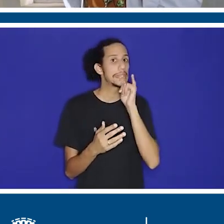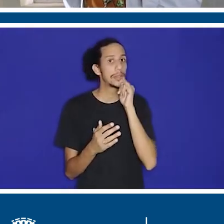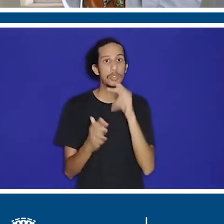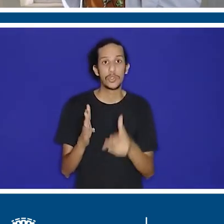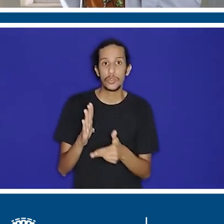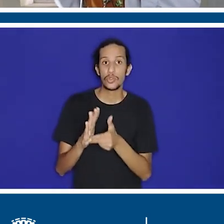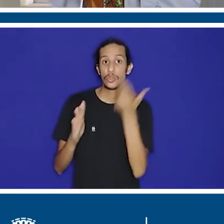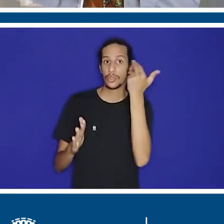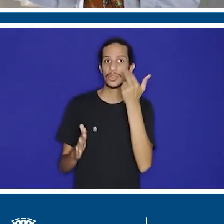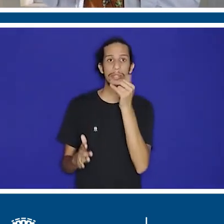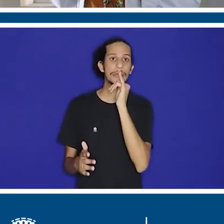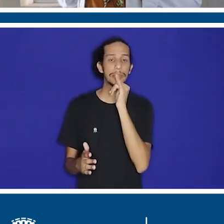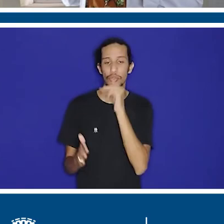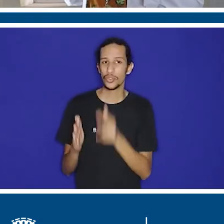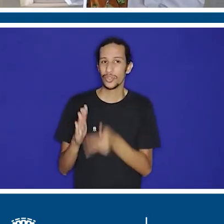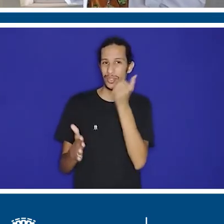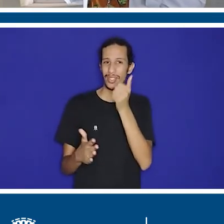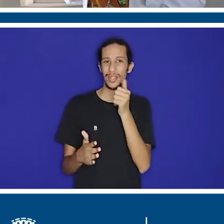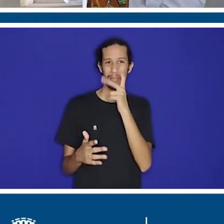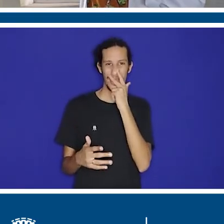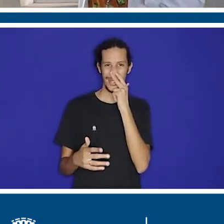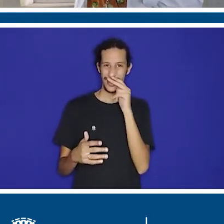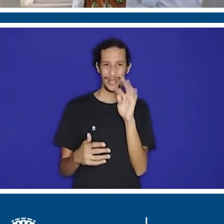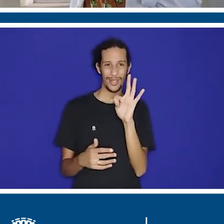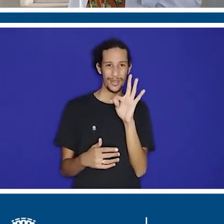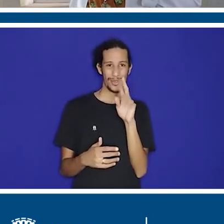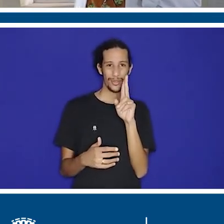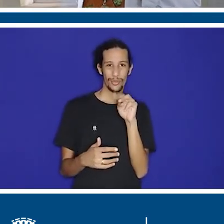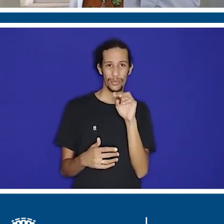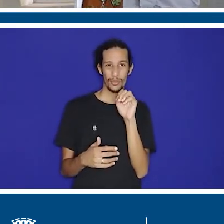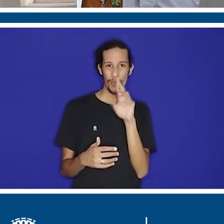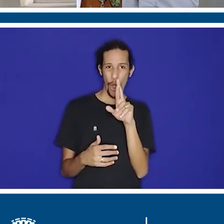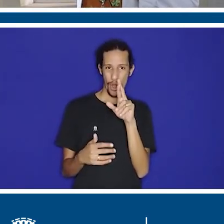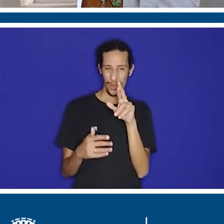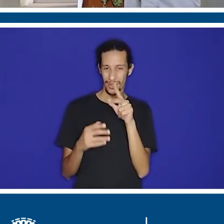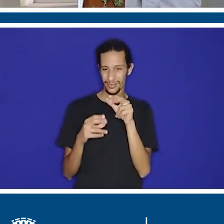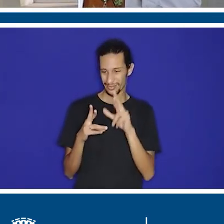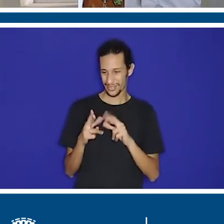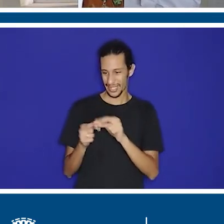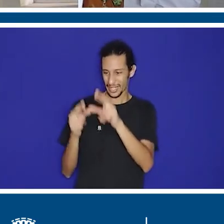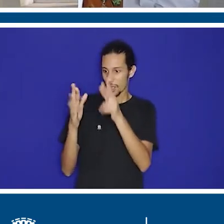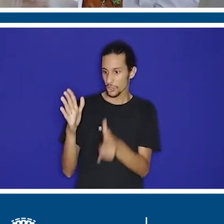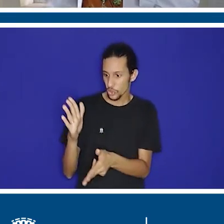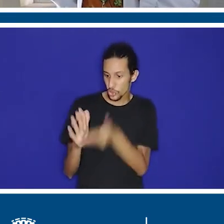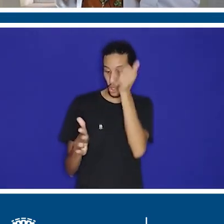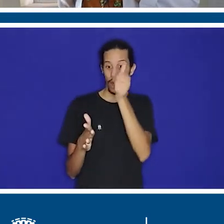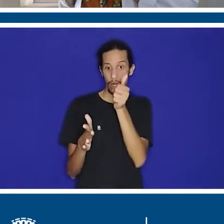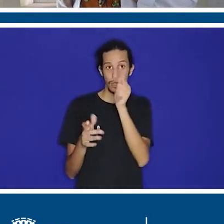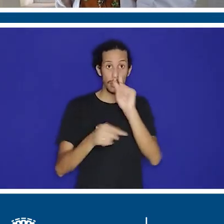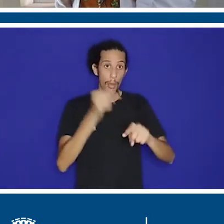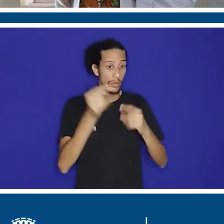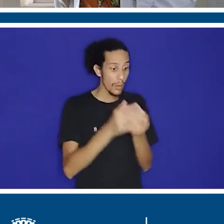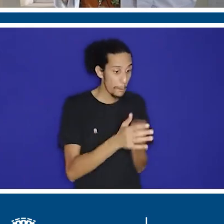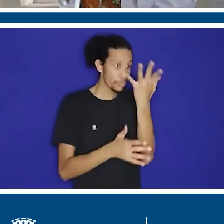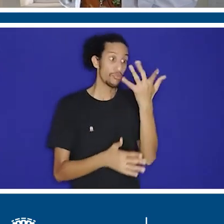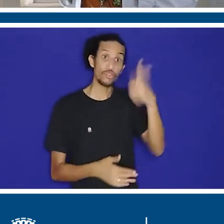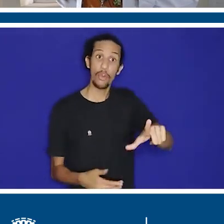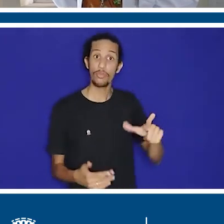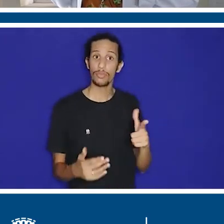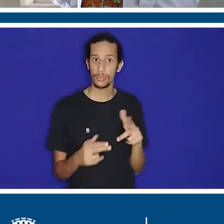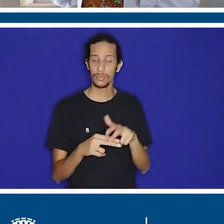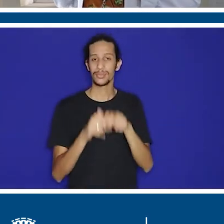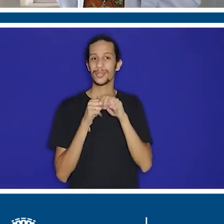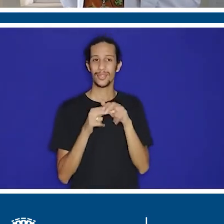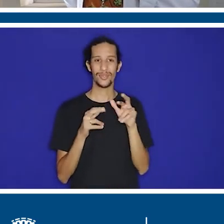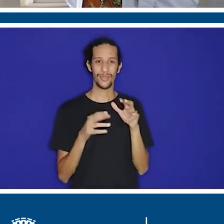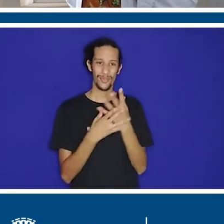fez uma cirurgia, tirou aquele tumor, mas até o tumor pode nascer de novo. Então, o conceito de cura é